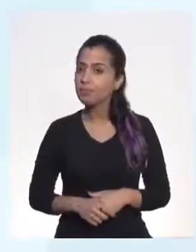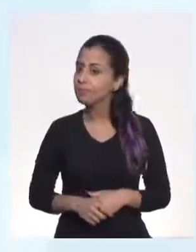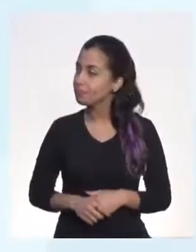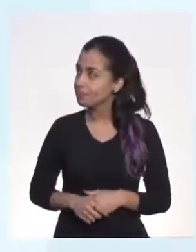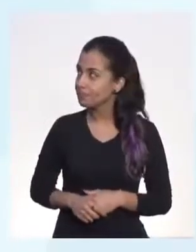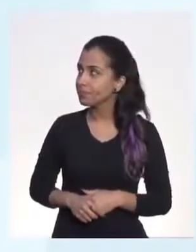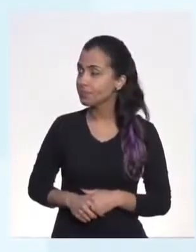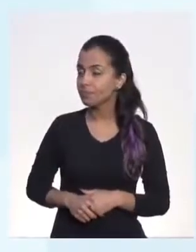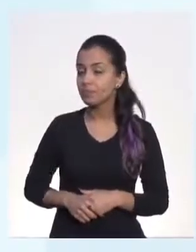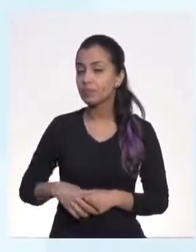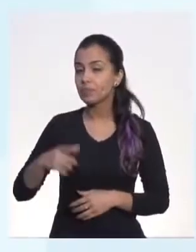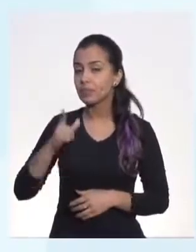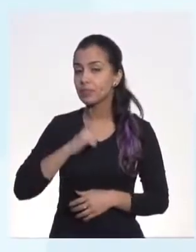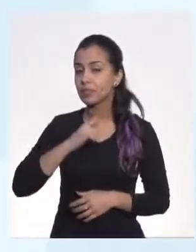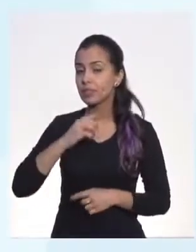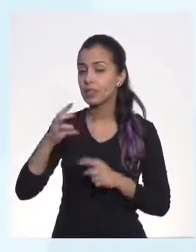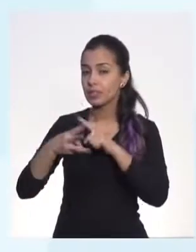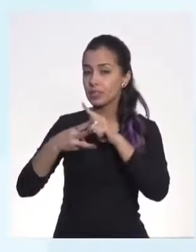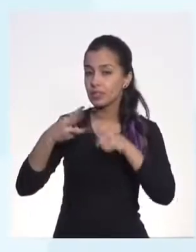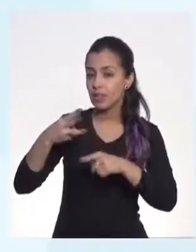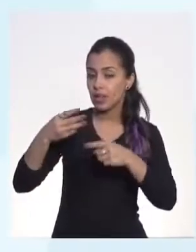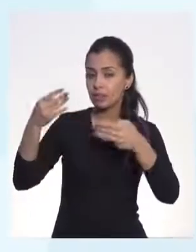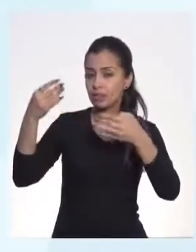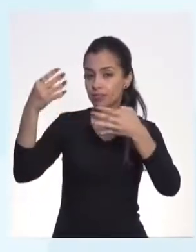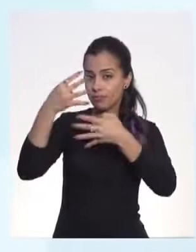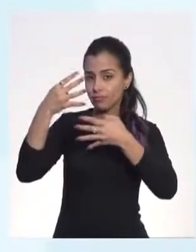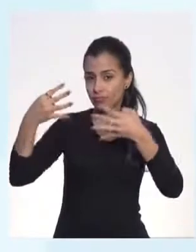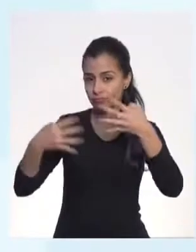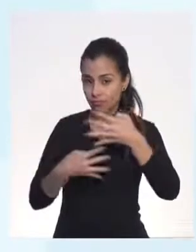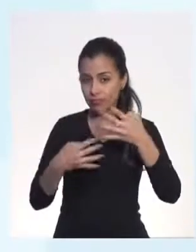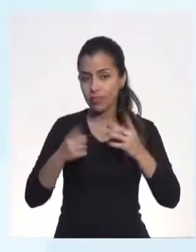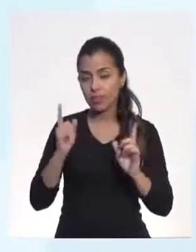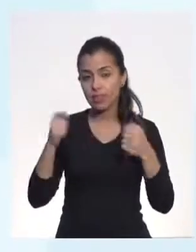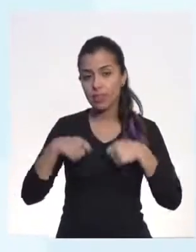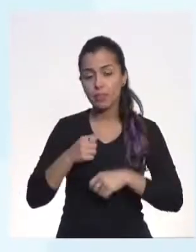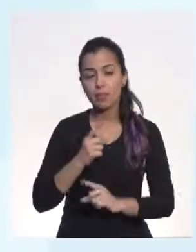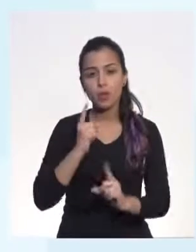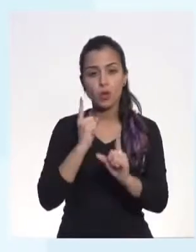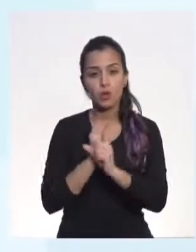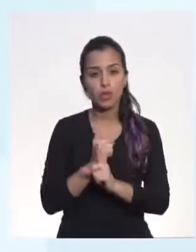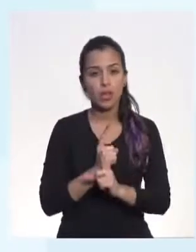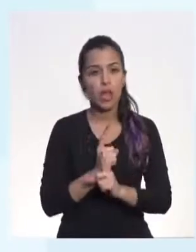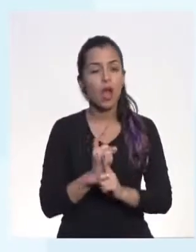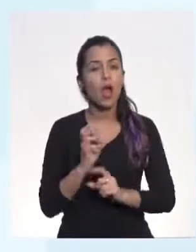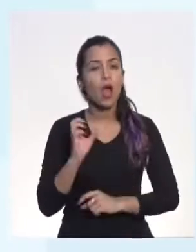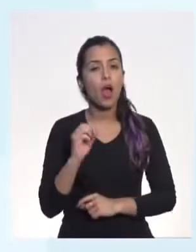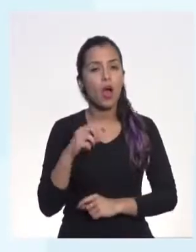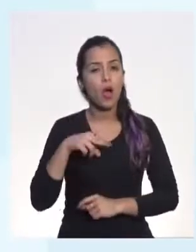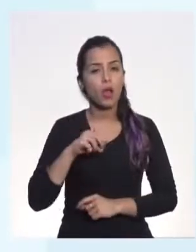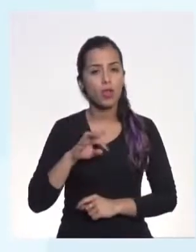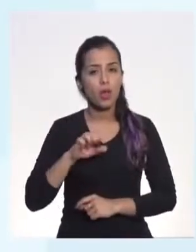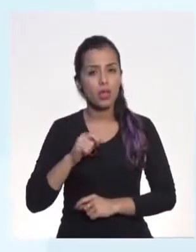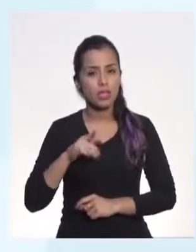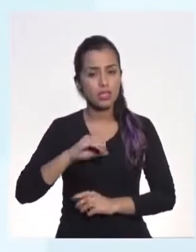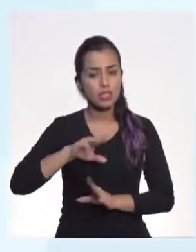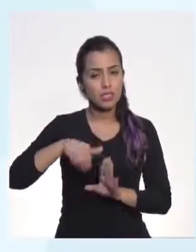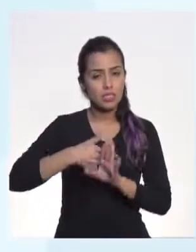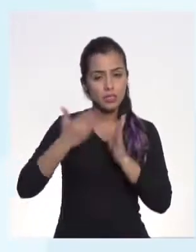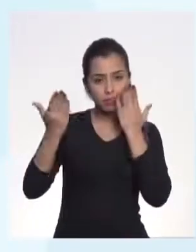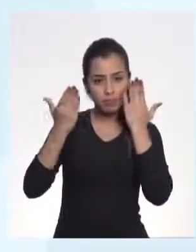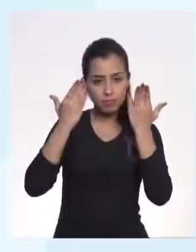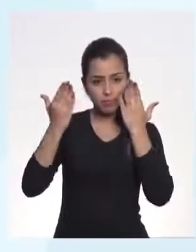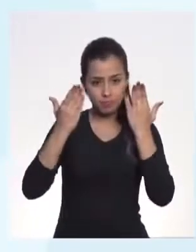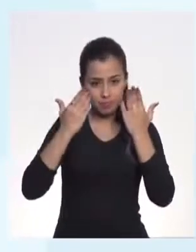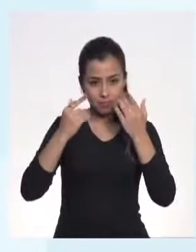33 em três versos eu encontro conotação astros agarram-se canta a cigarra e